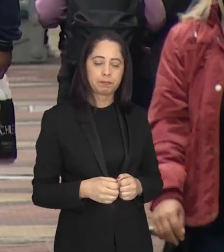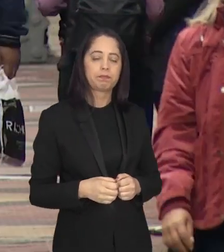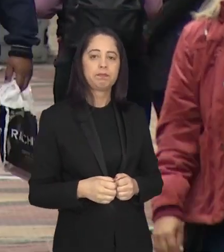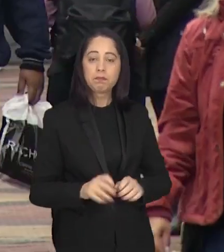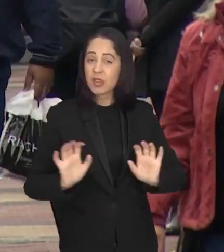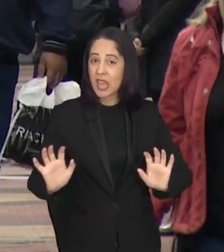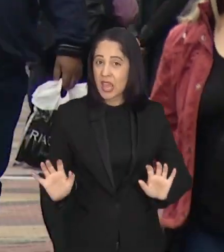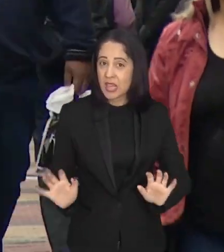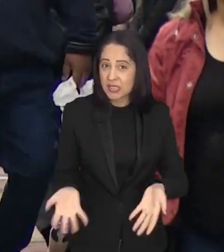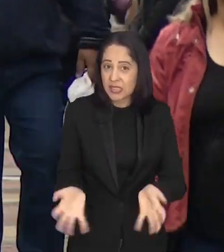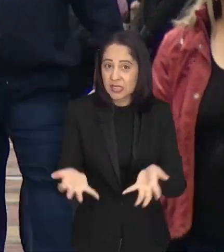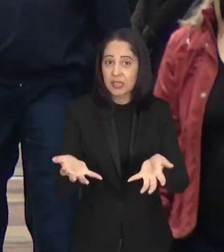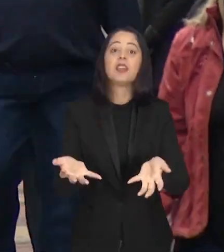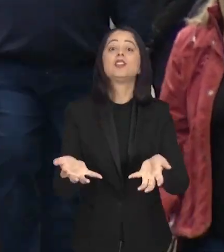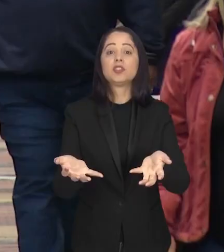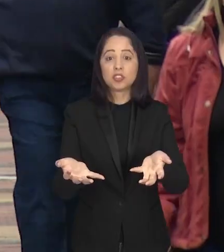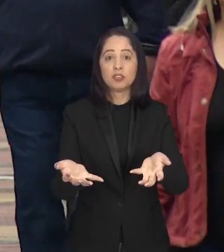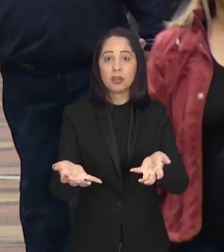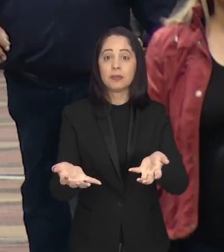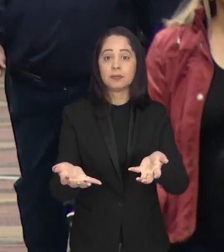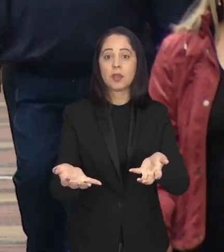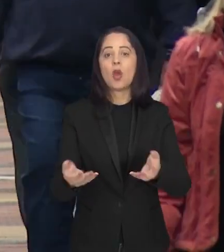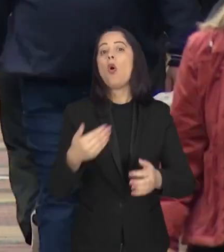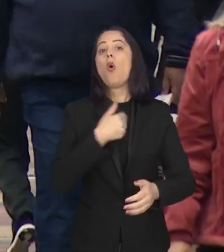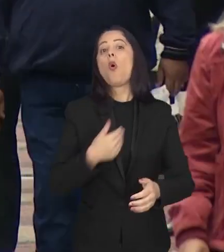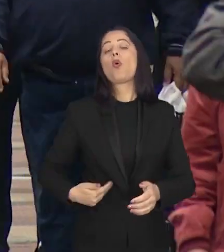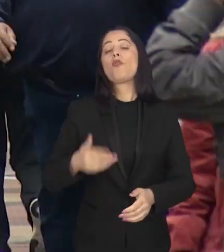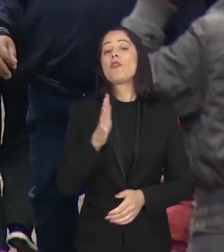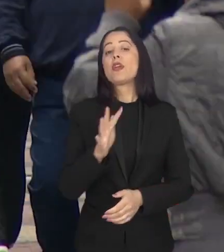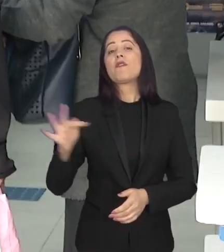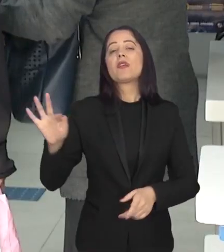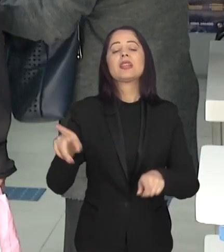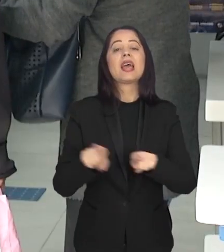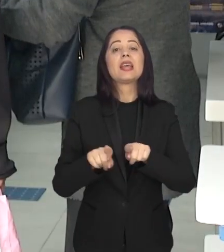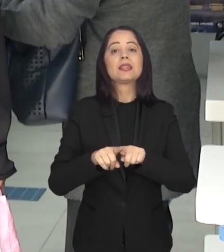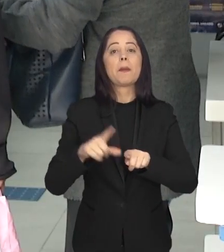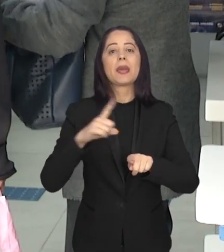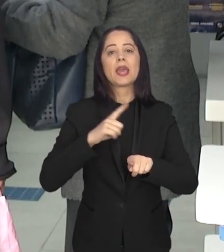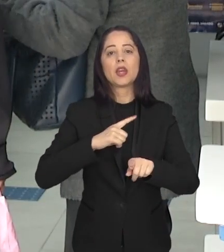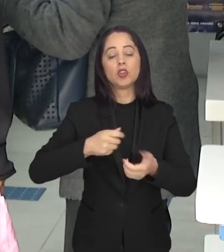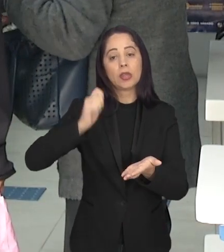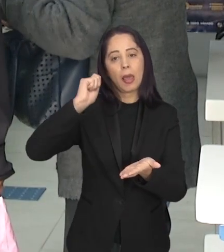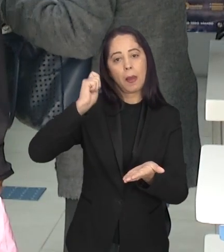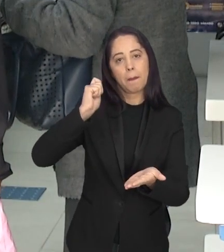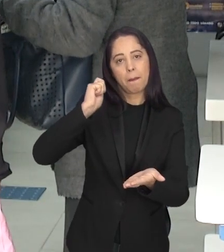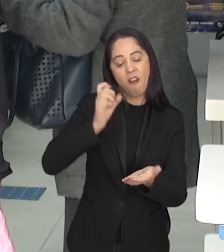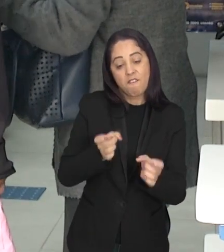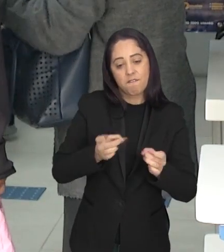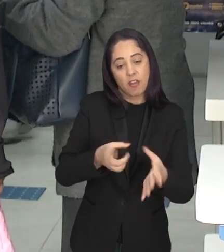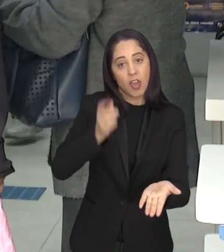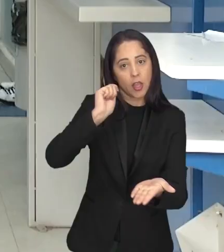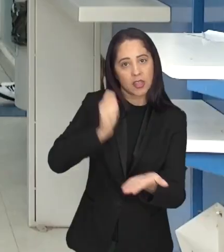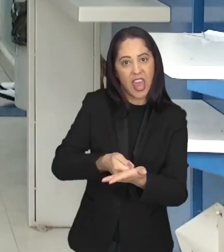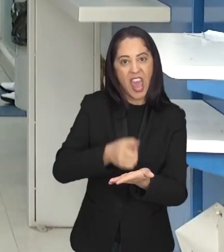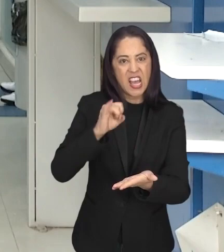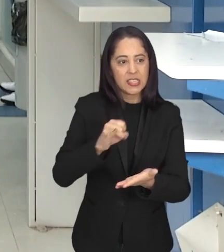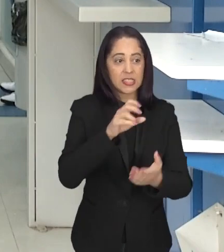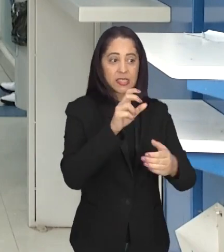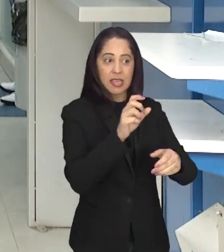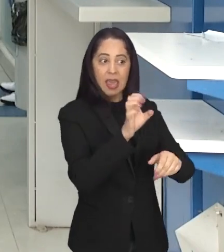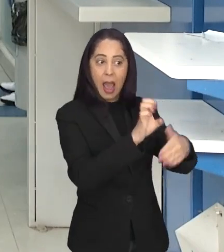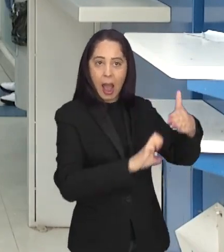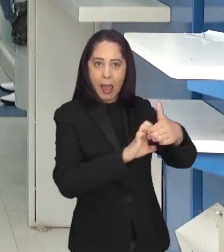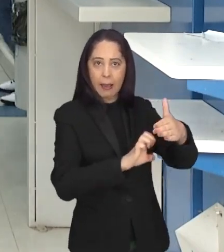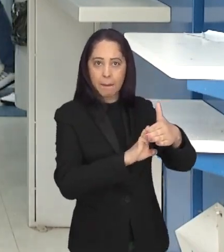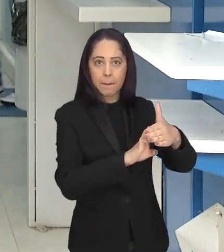para incentivar ainda mais as facilidades para o segundo semestre, o governo também prevê um leilão, no qual o credor que